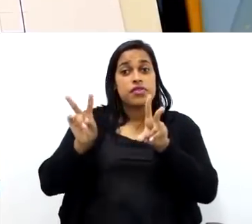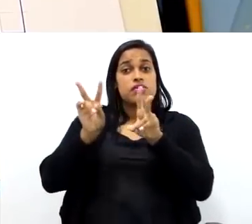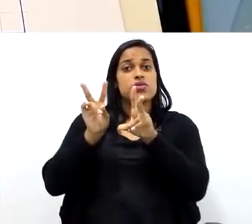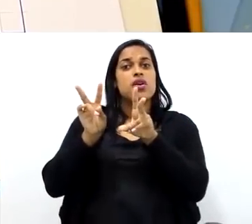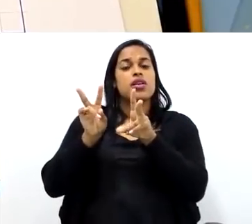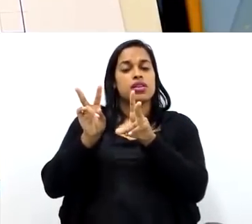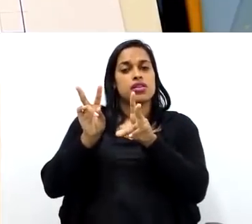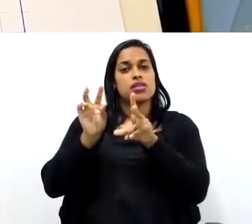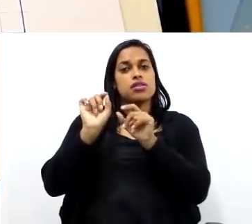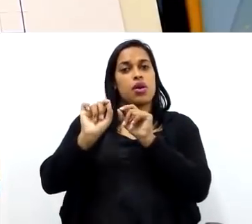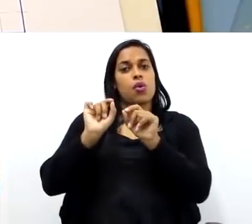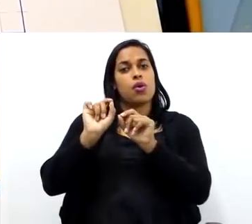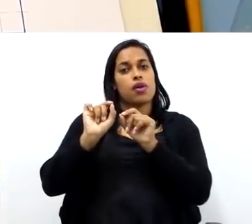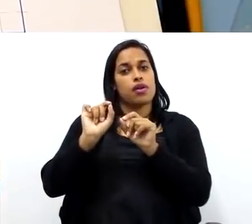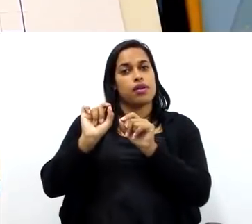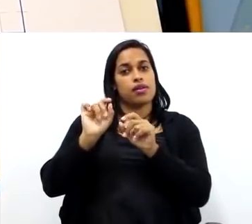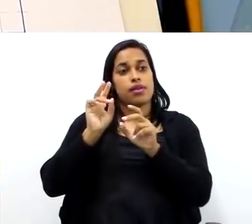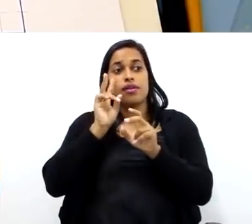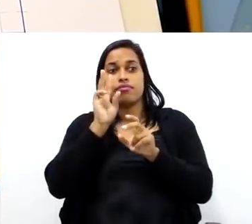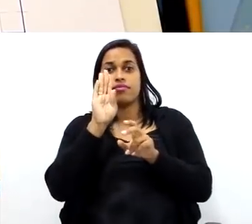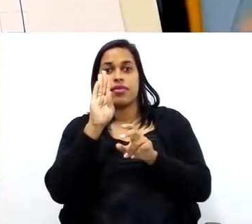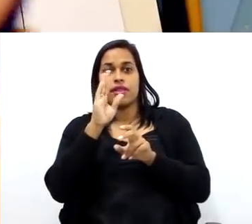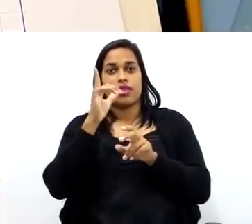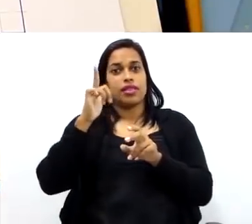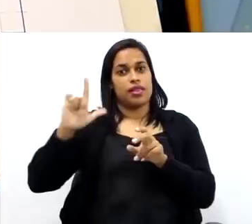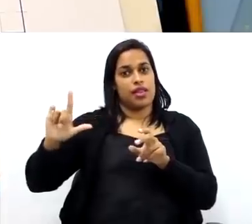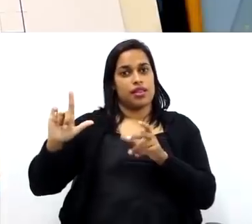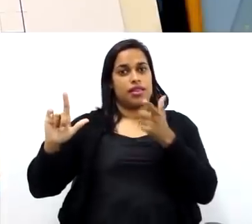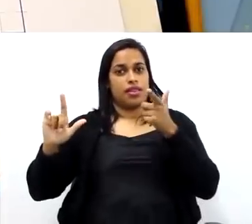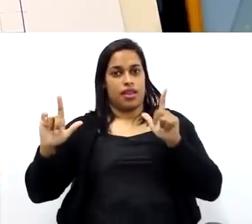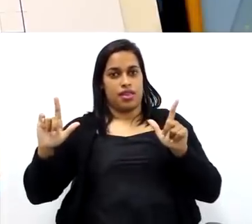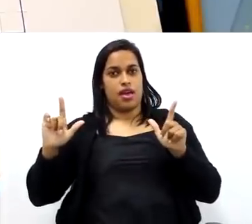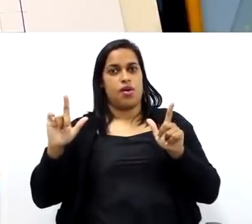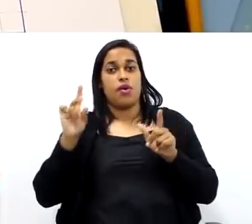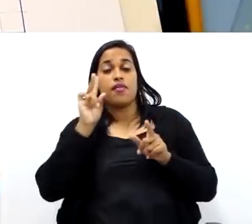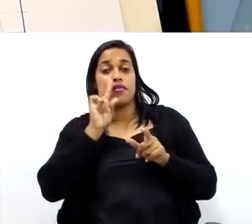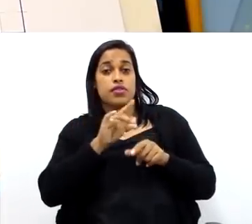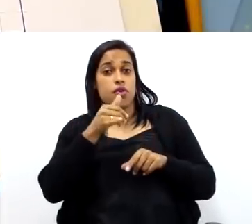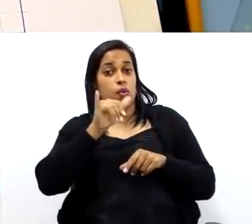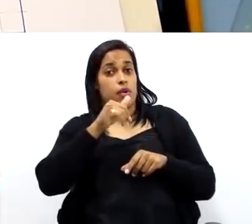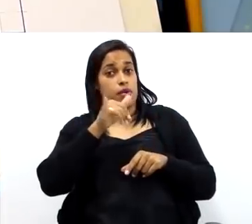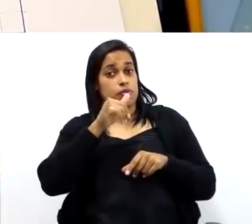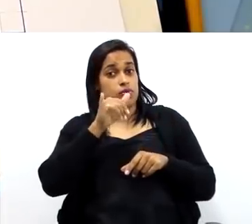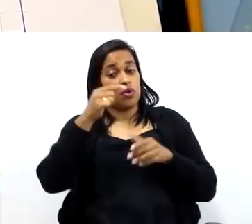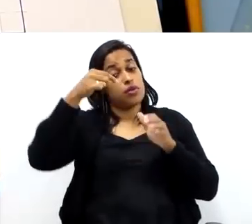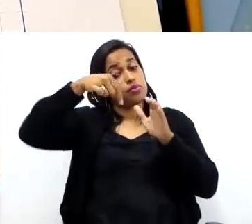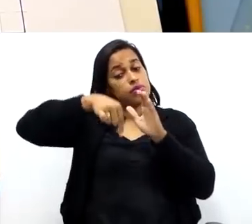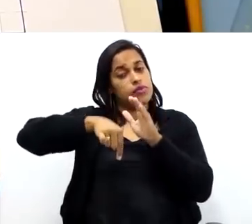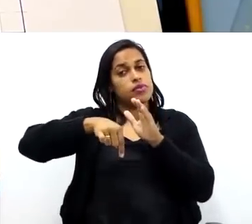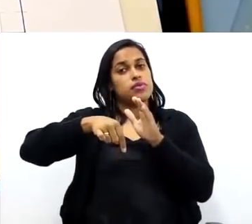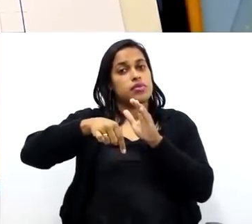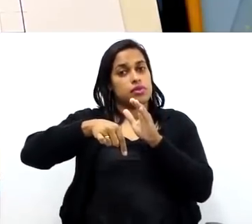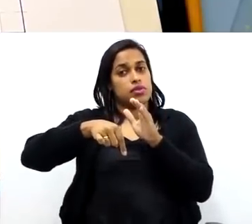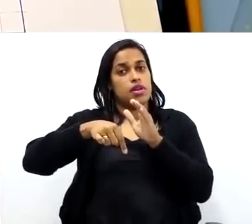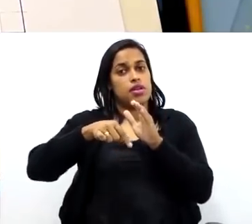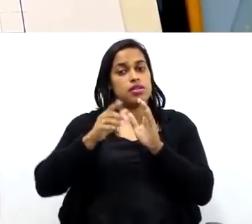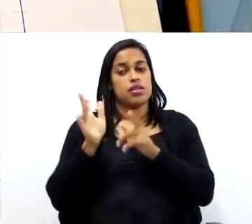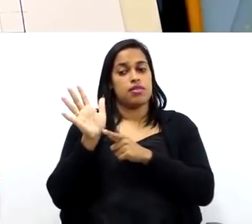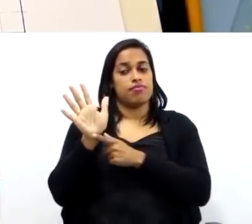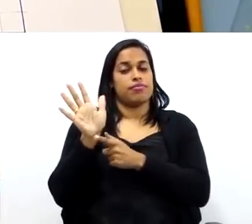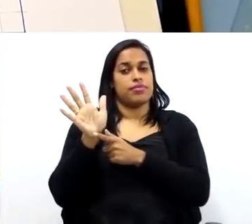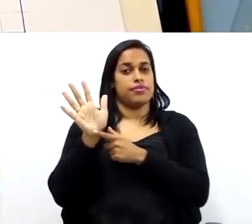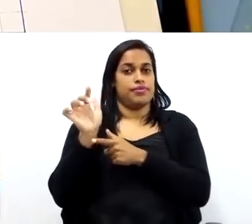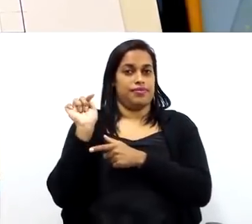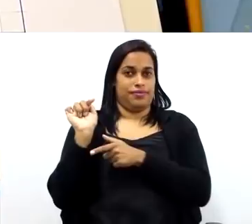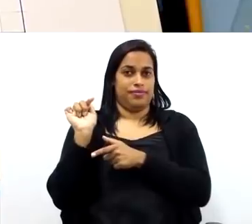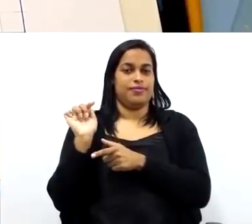superior e agora a gente vai visualizar a lateral. Para visualizar a lateral, o meu eixo Y, que é das profundidades, ele